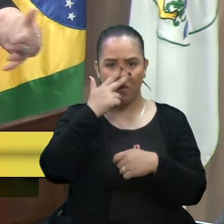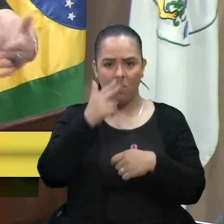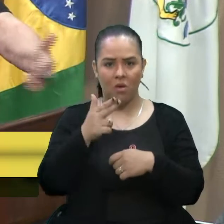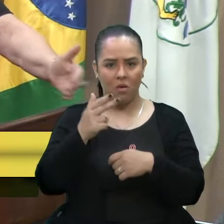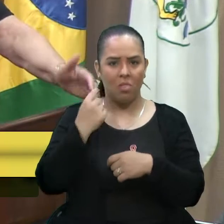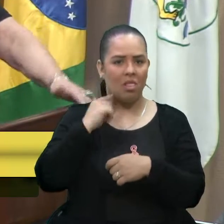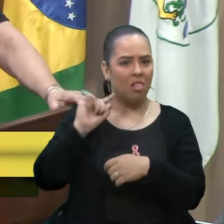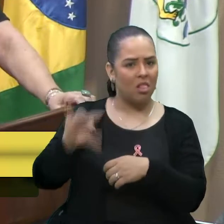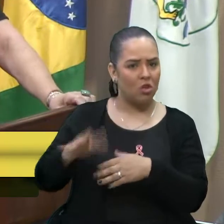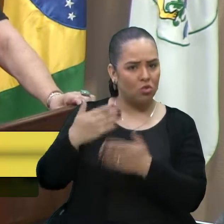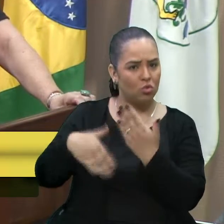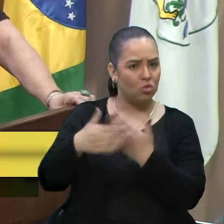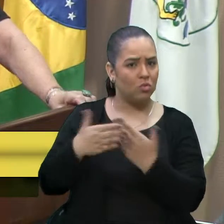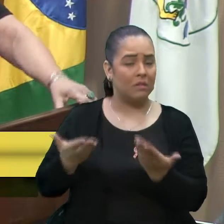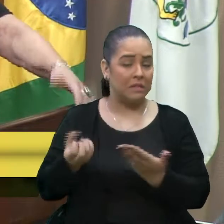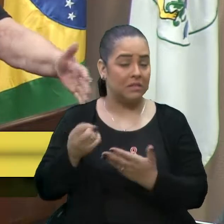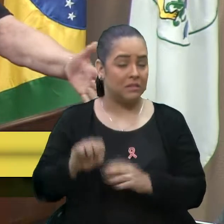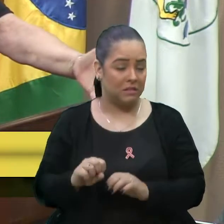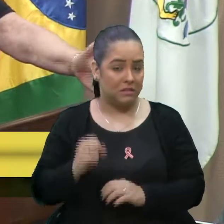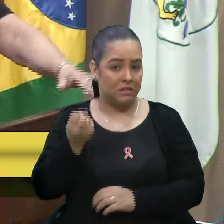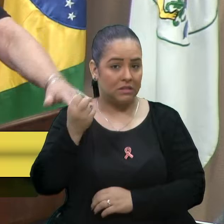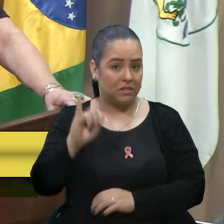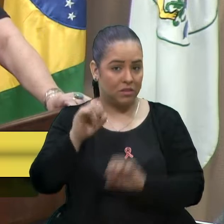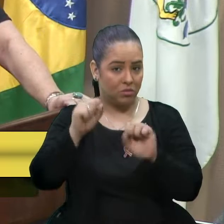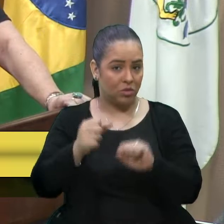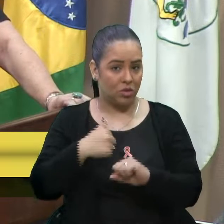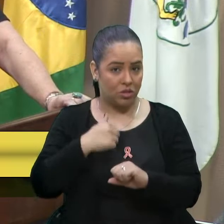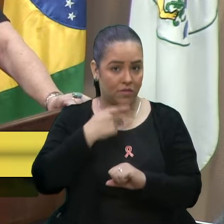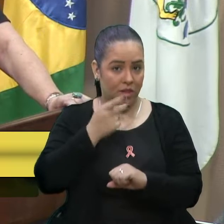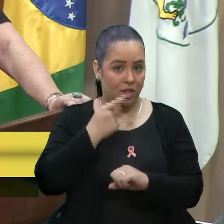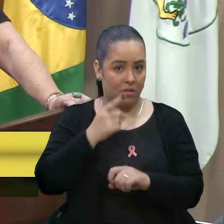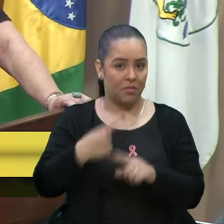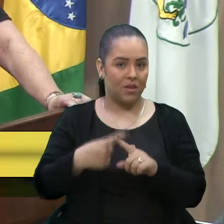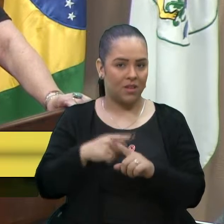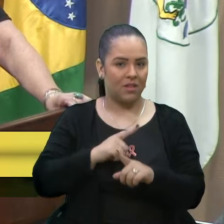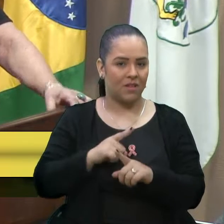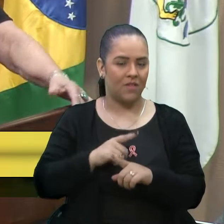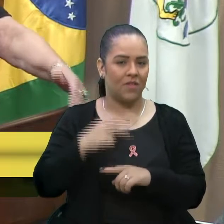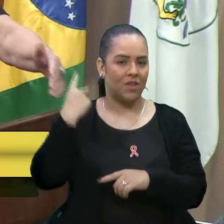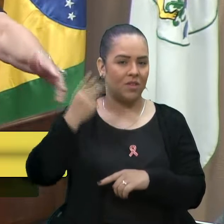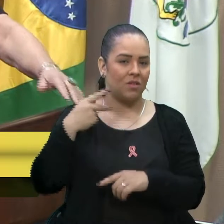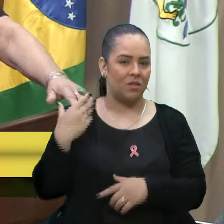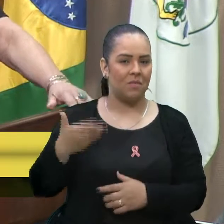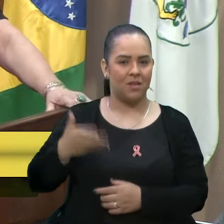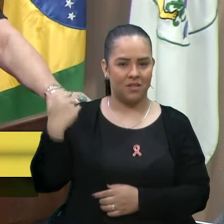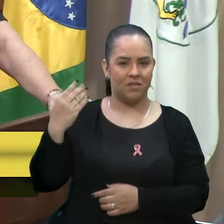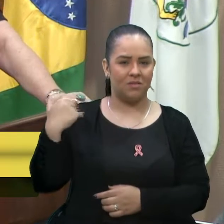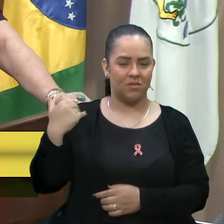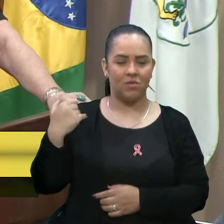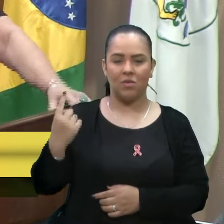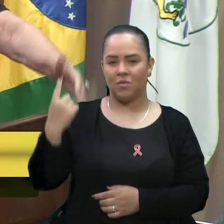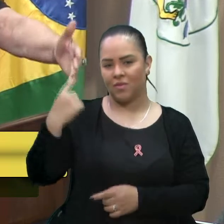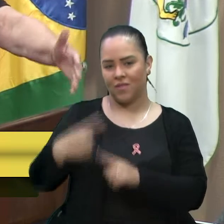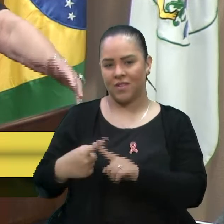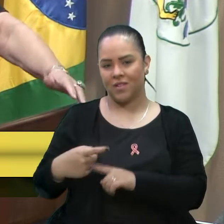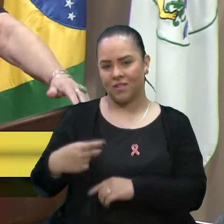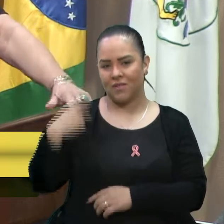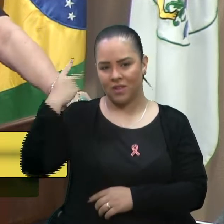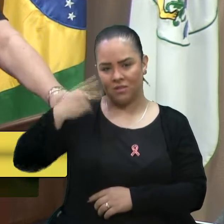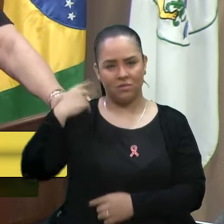assim me permitem dizer, porque dizia o velho vereador Biglia, quem é vereador, sempre vereador,